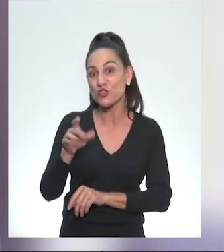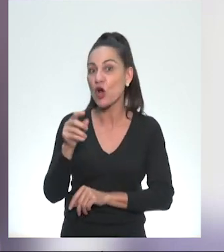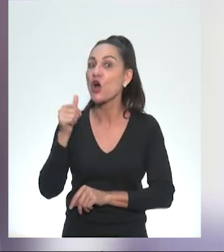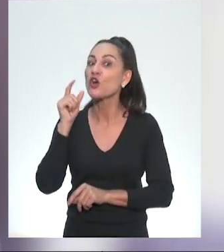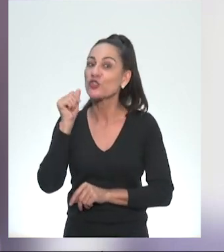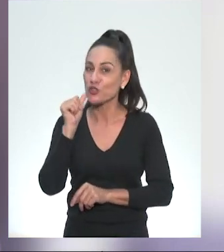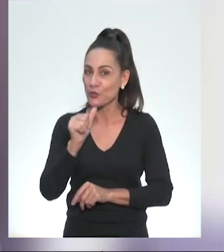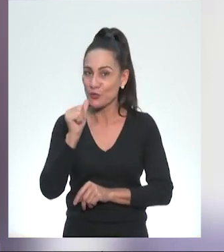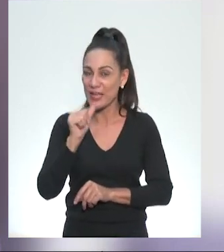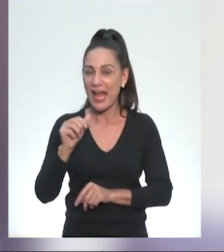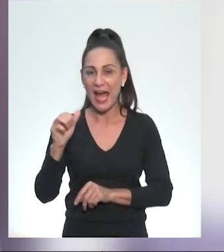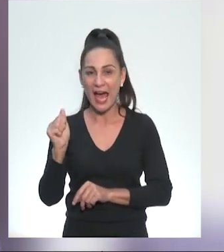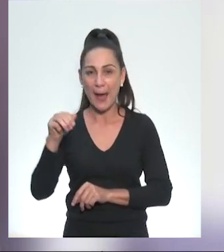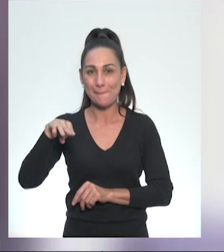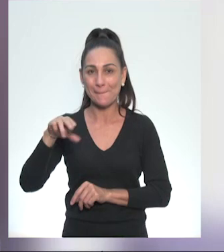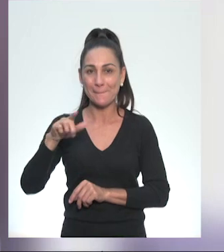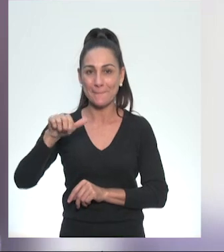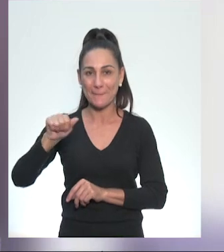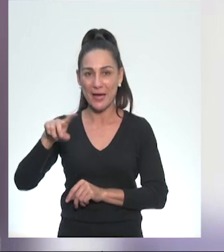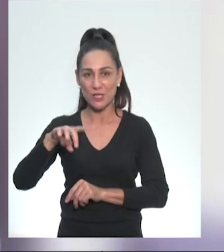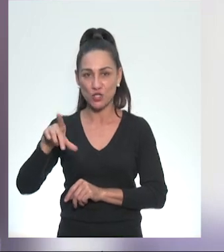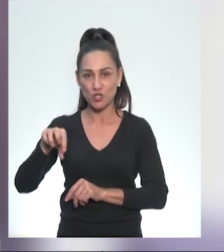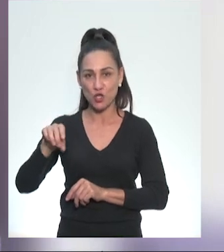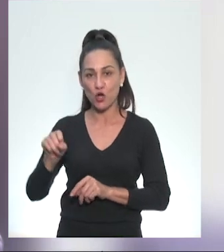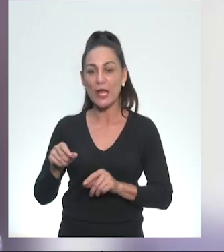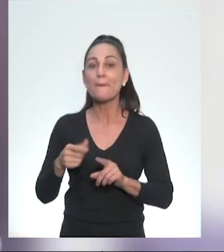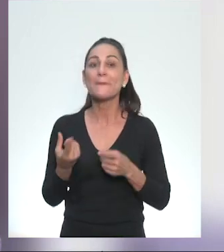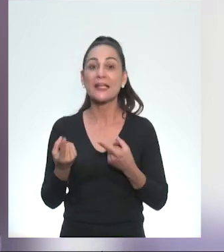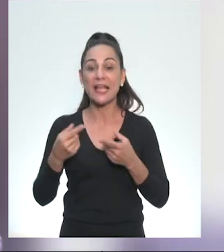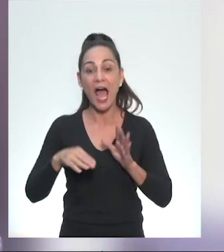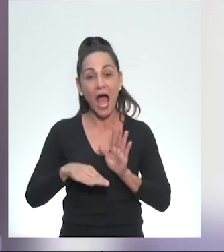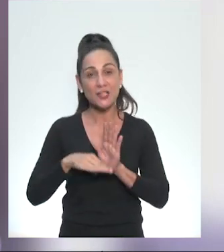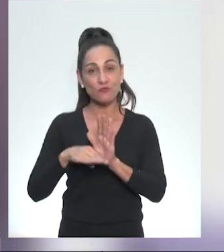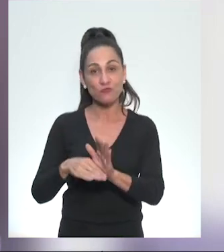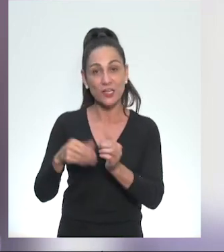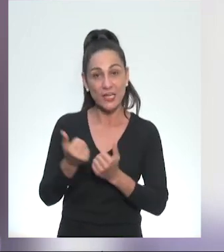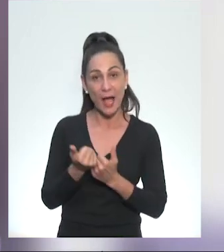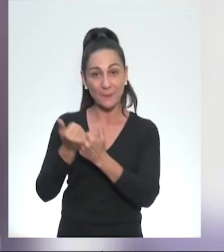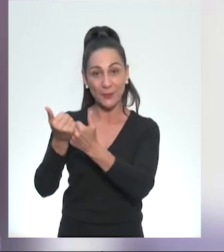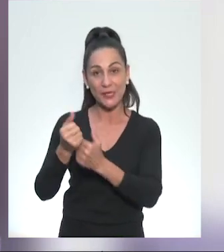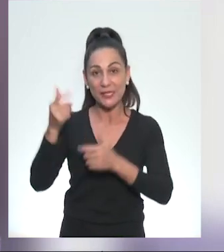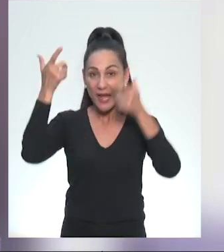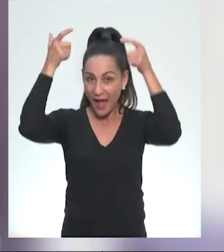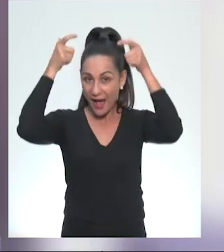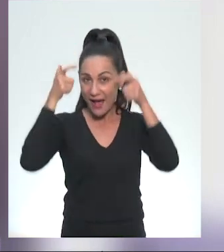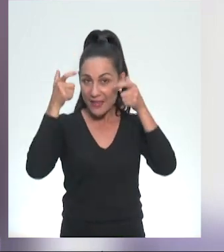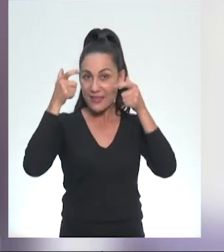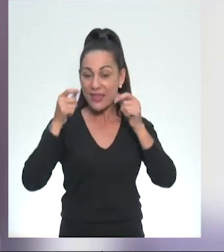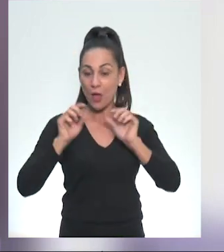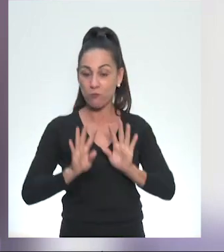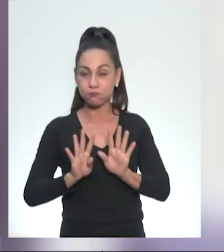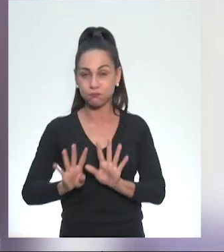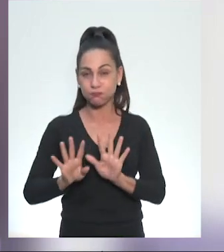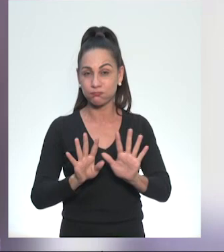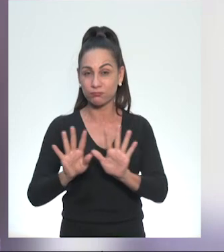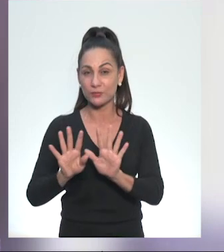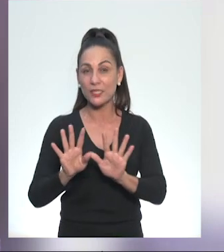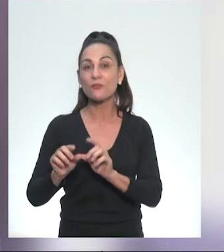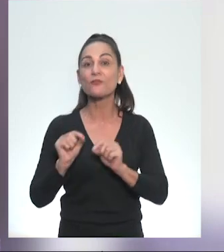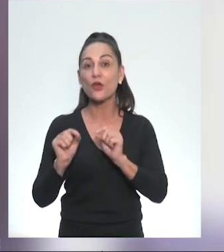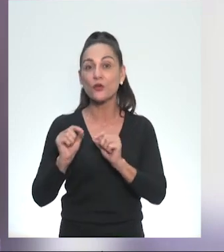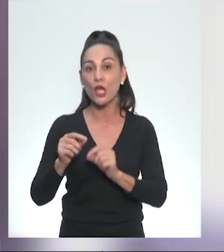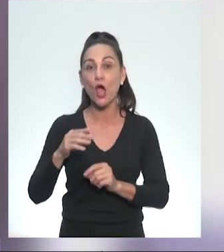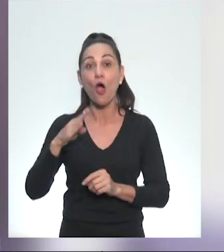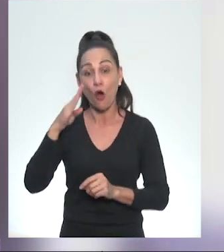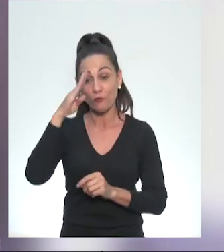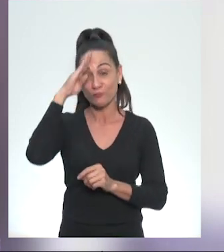parte desse exército para estar defendendo aí a rainha. E posteriormente, né, esse exército foi incorporado como